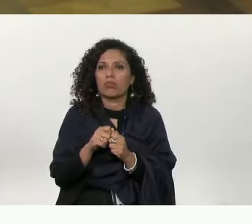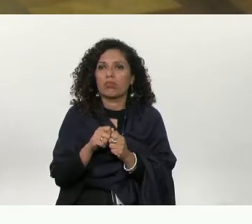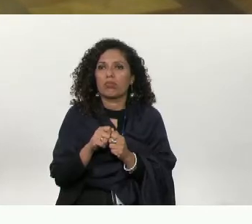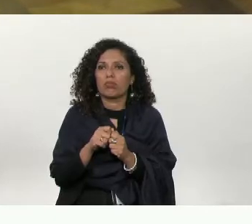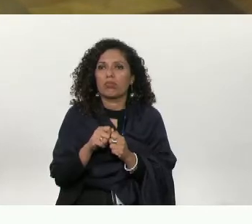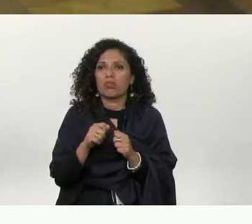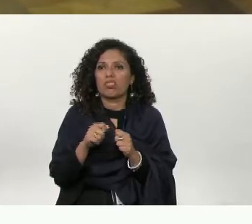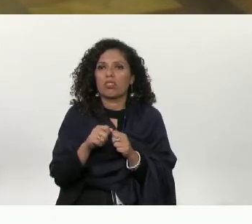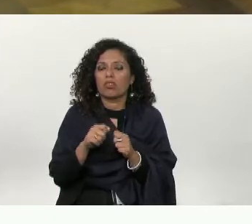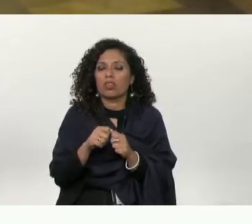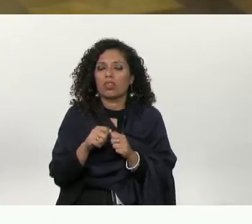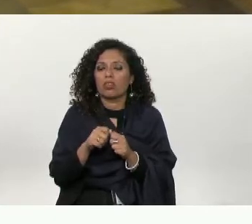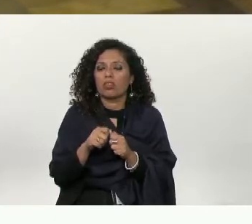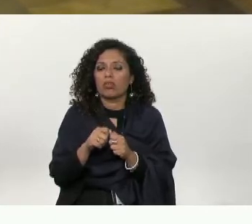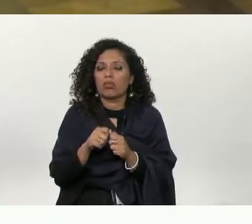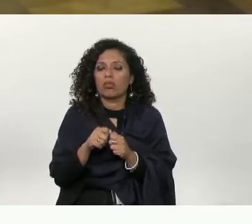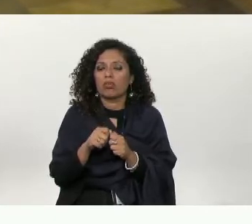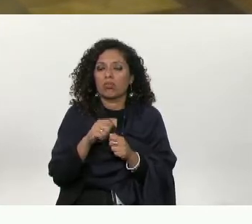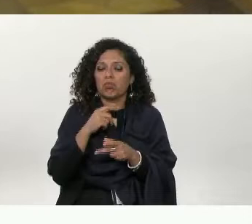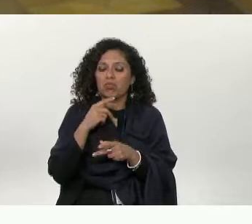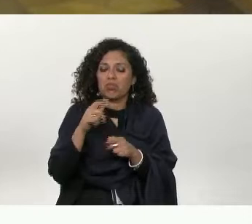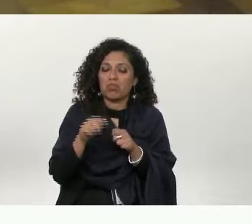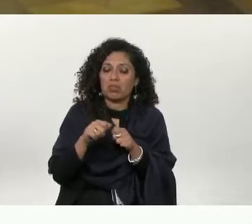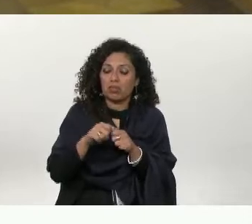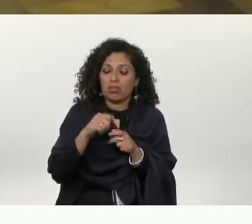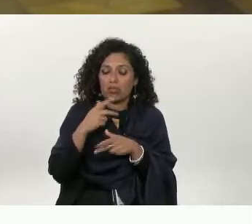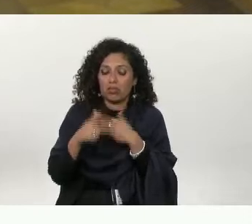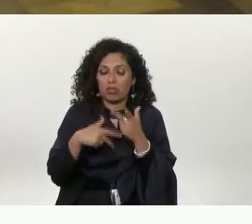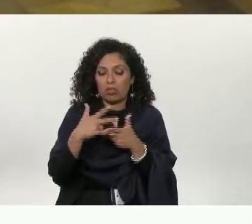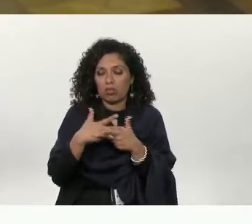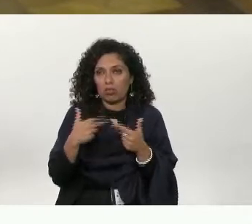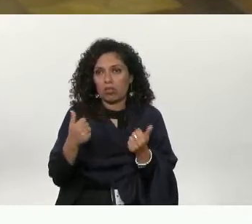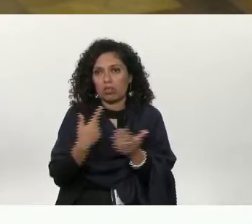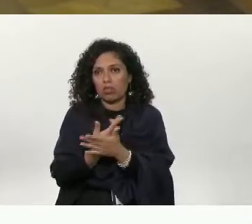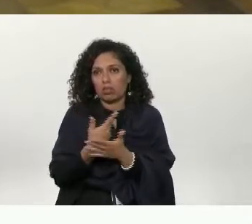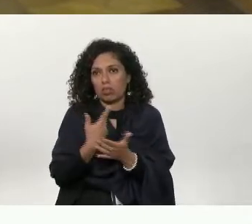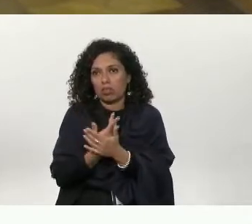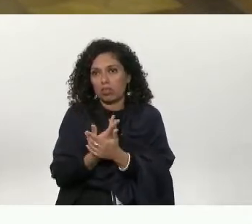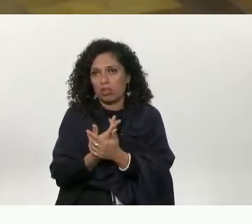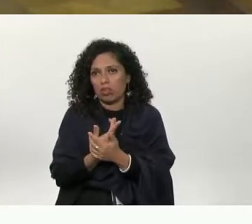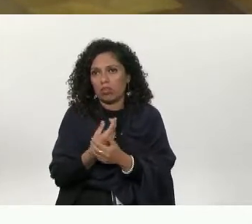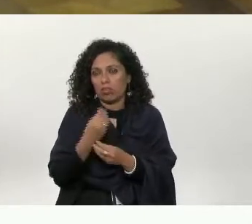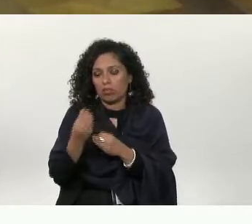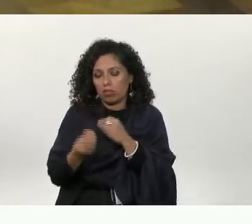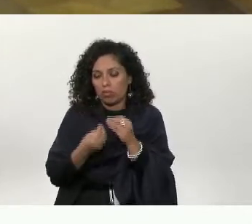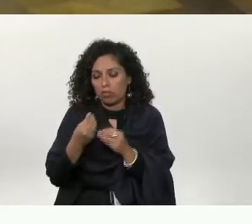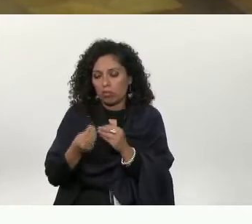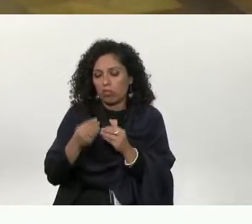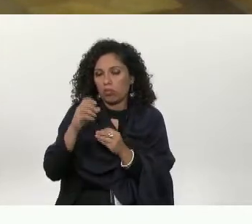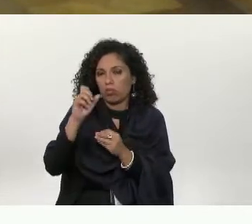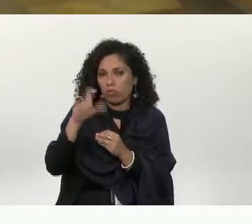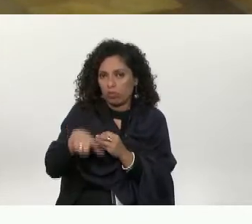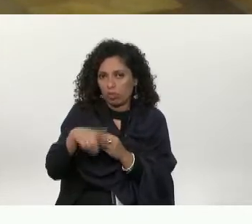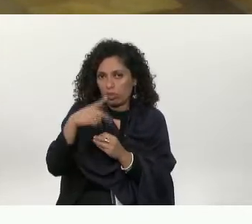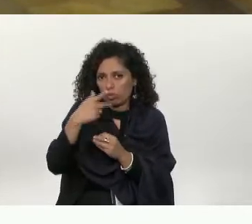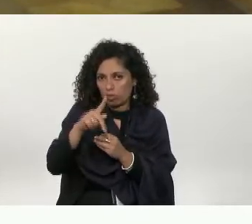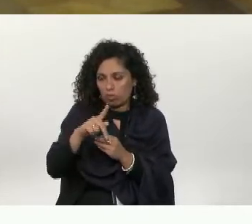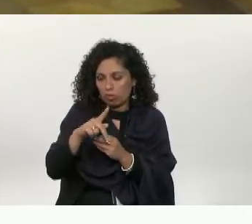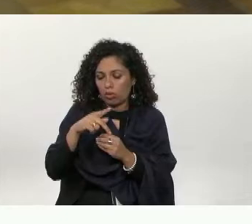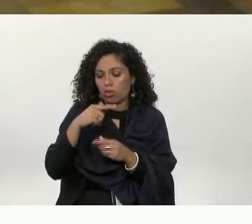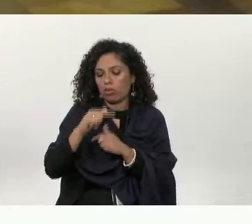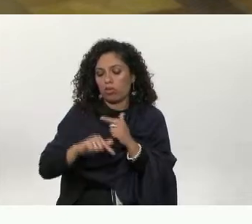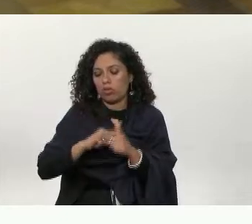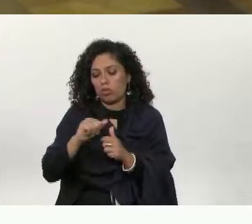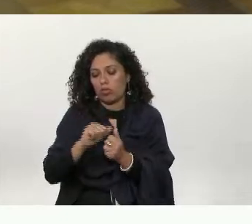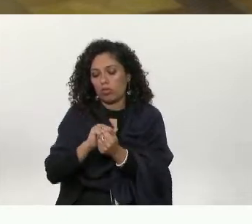manifestações pejorativas. A pergunta concreta: como era o seu contato com